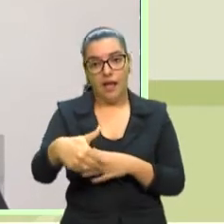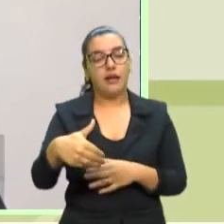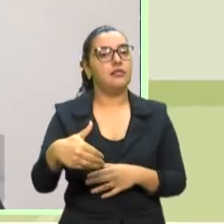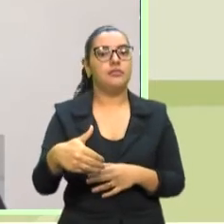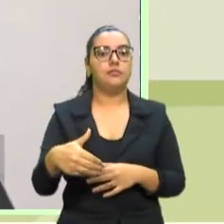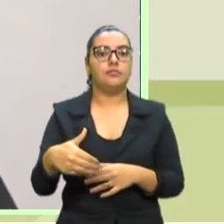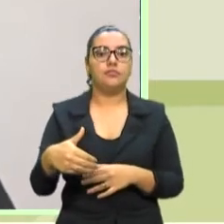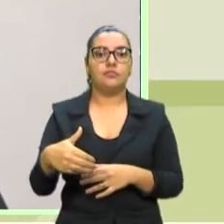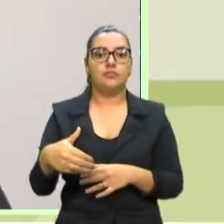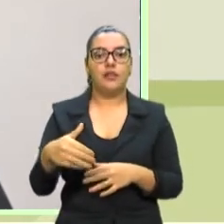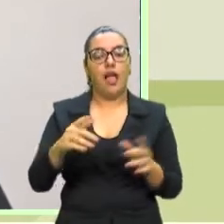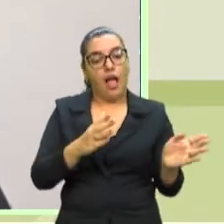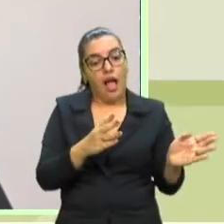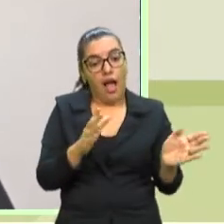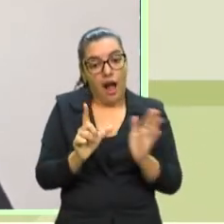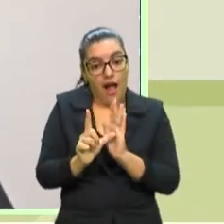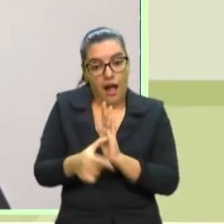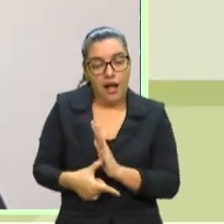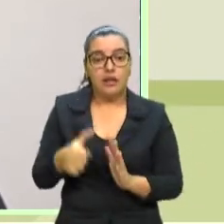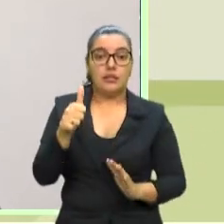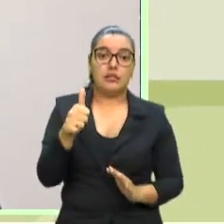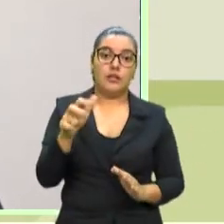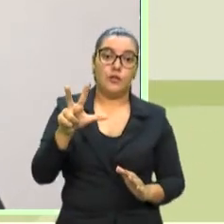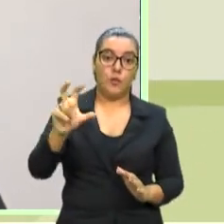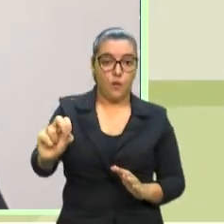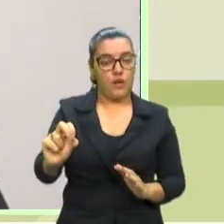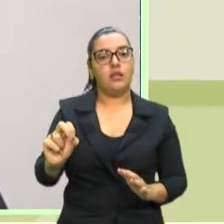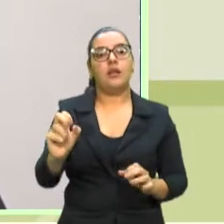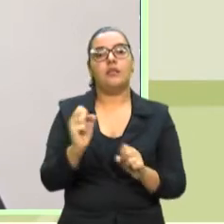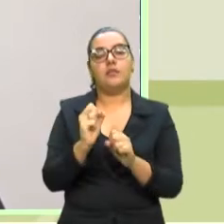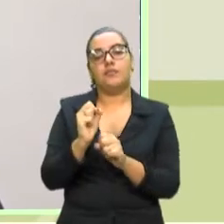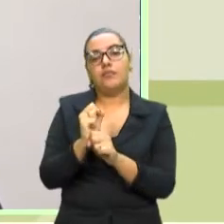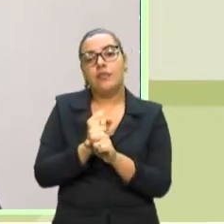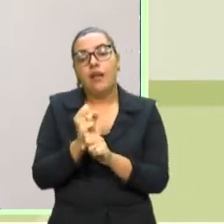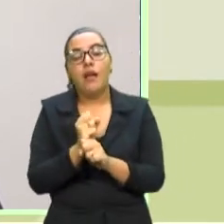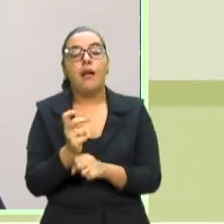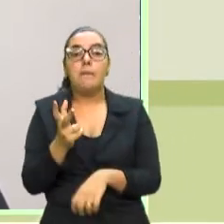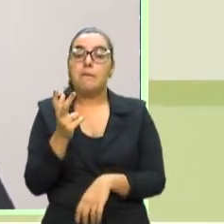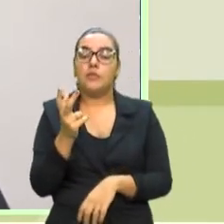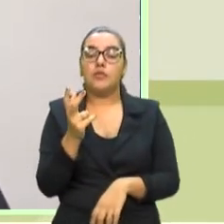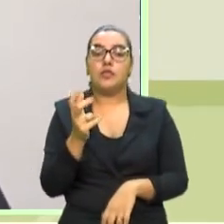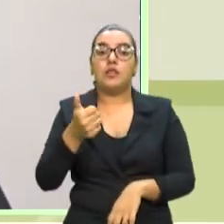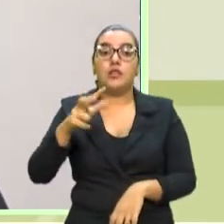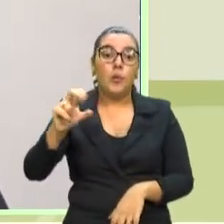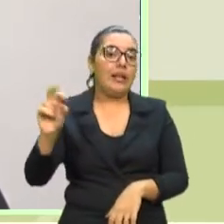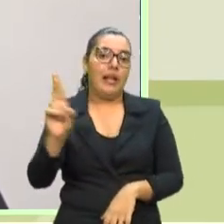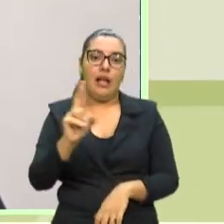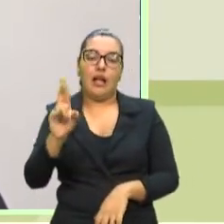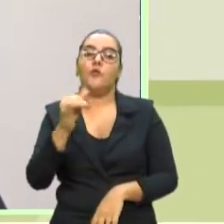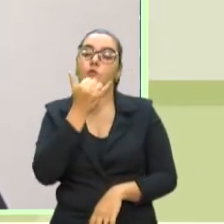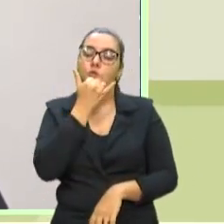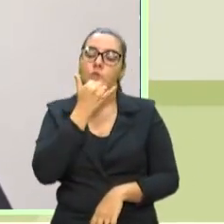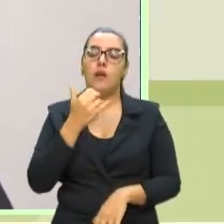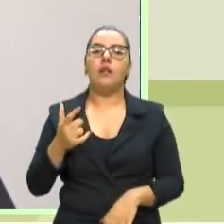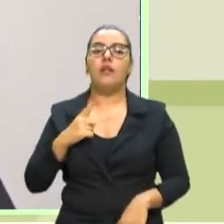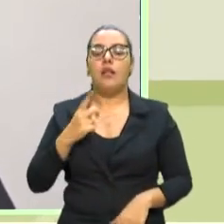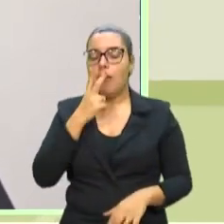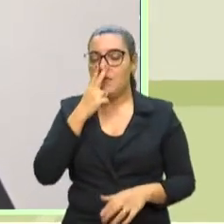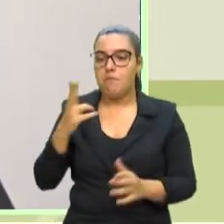mais tarde R$150, alguns chegando no máximo a R$200. E aqui existe um